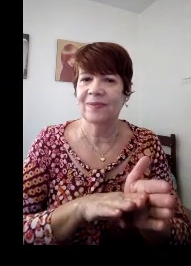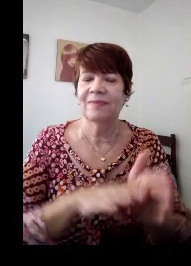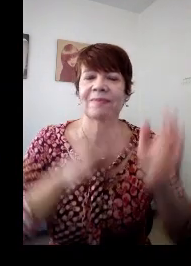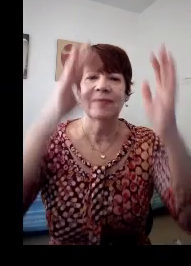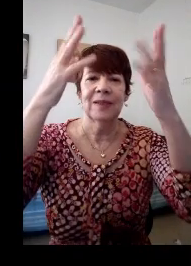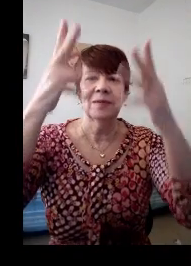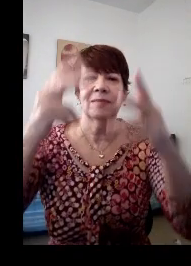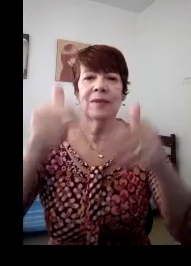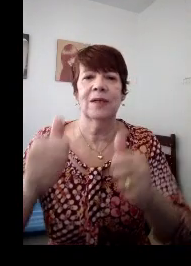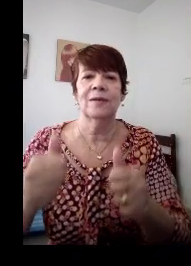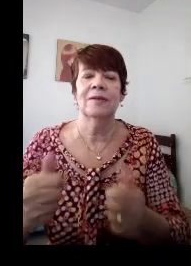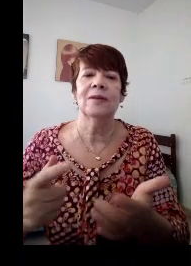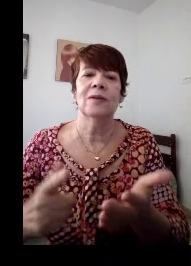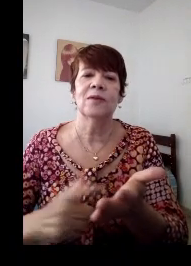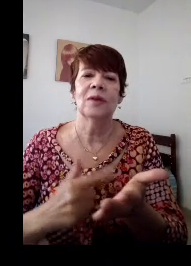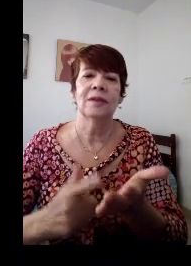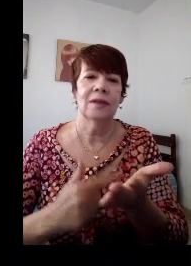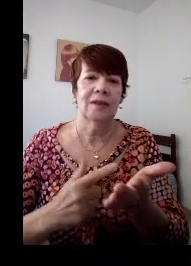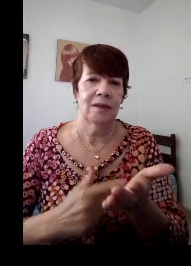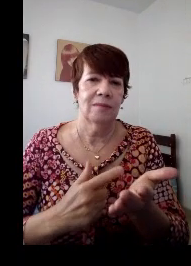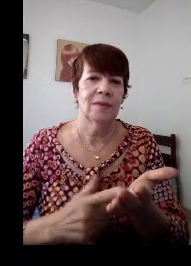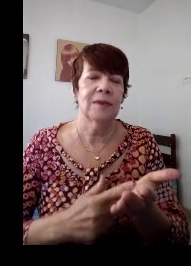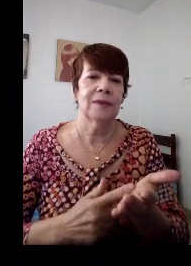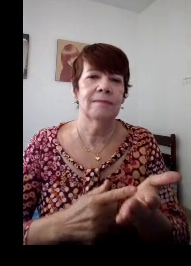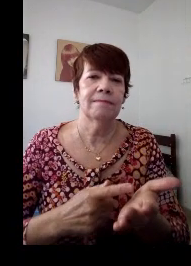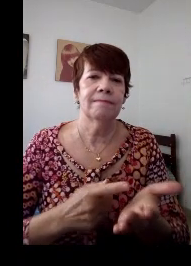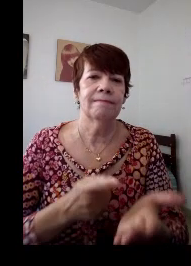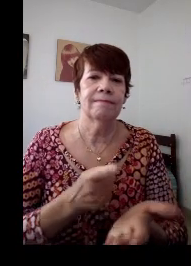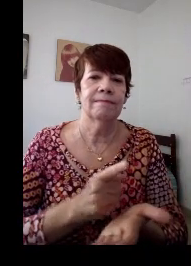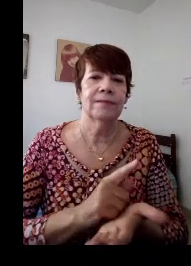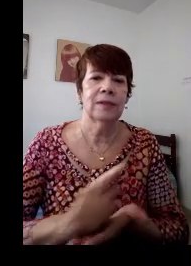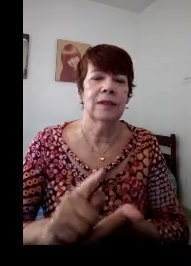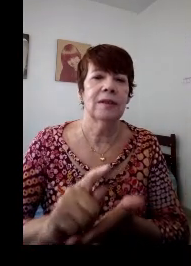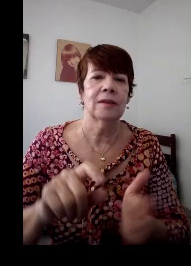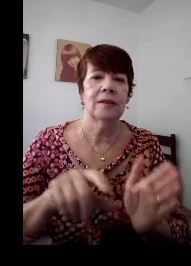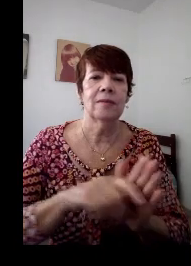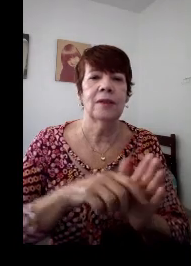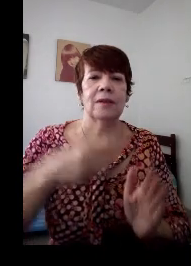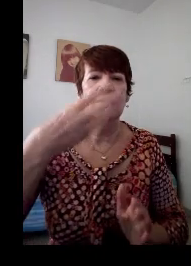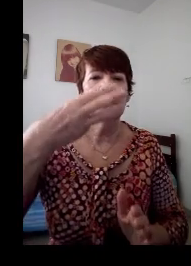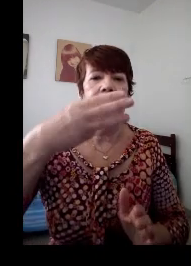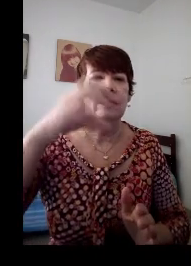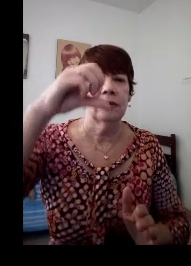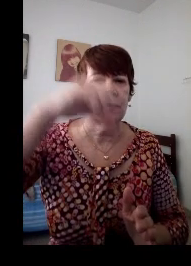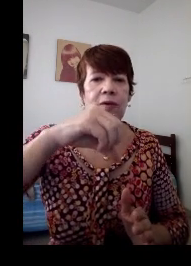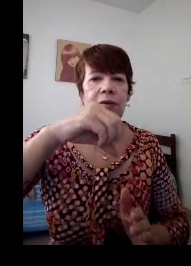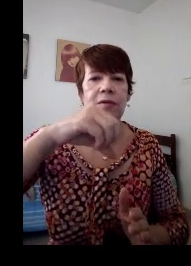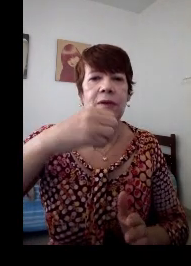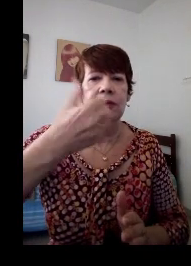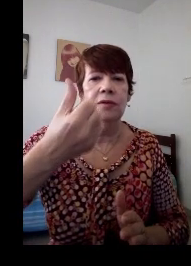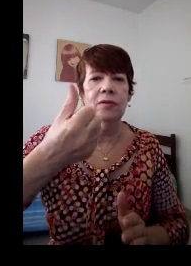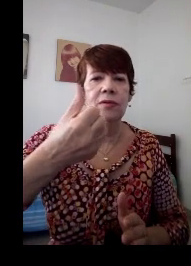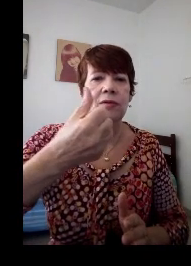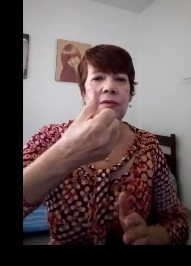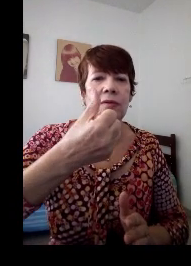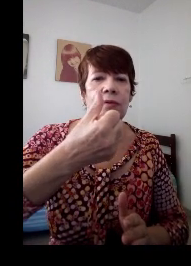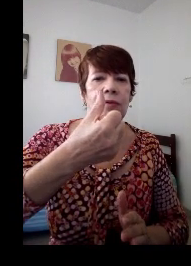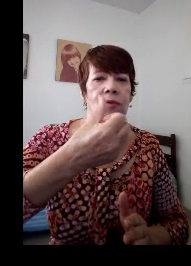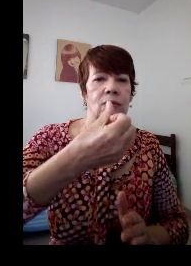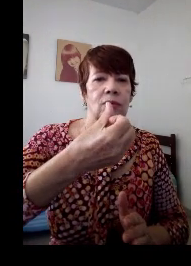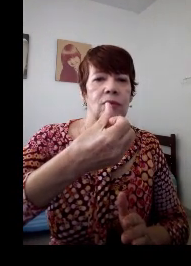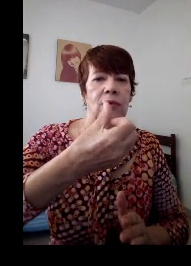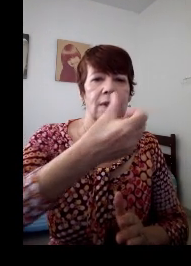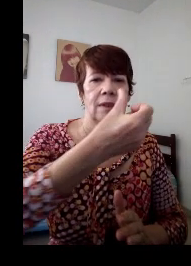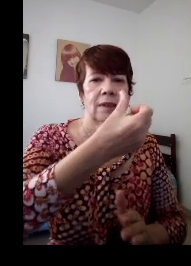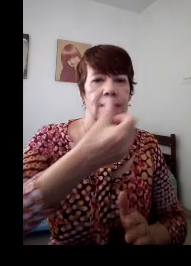nós lemos agora há pouco, no capítulo 39 de Gênesis, dos versos de 1 a 6. Olha